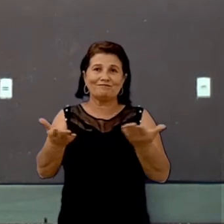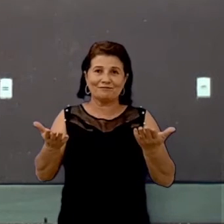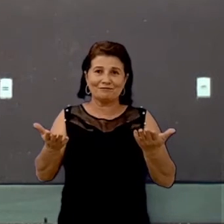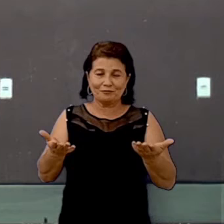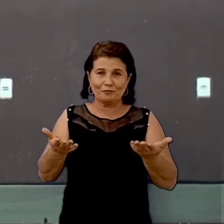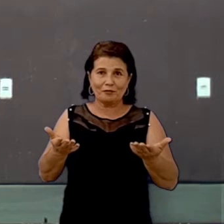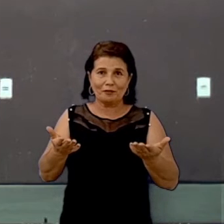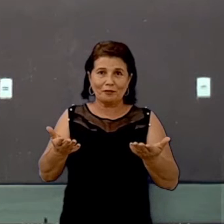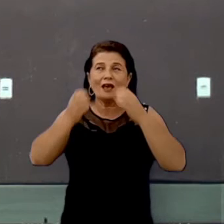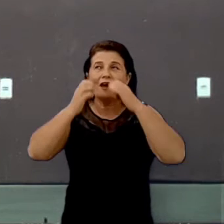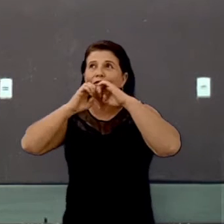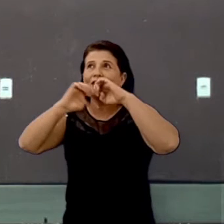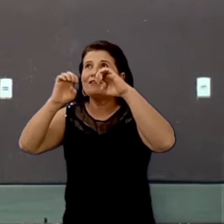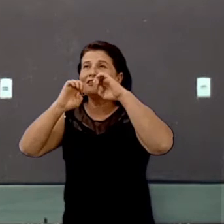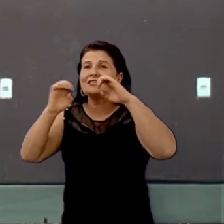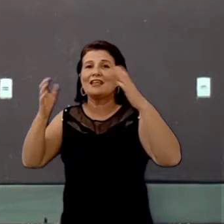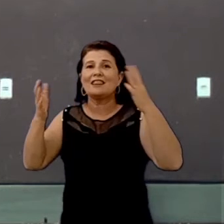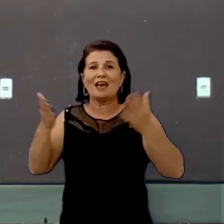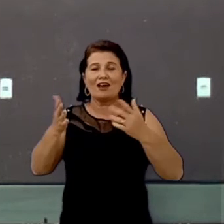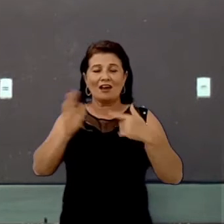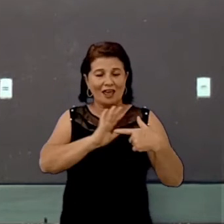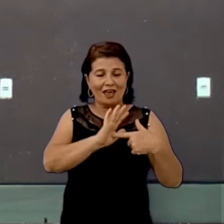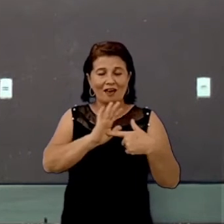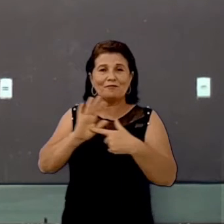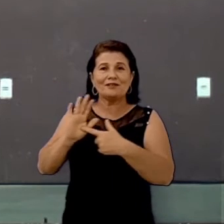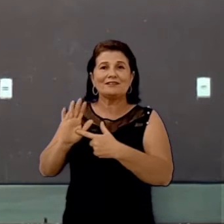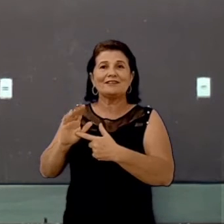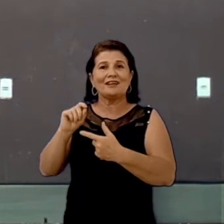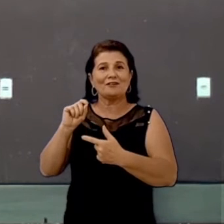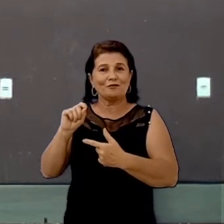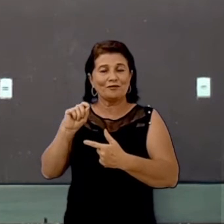O Evangelho agora é apresentado